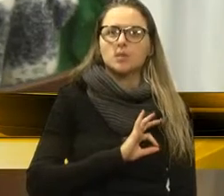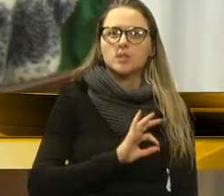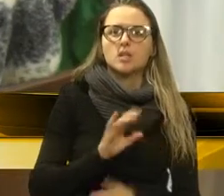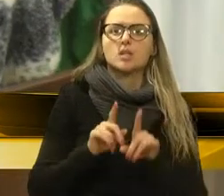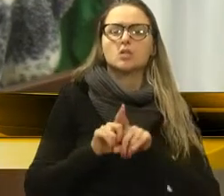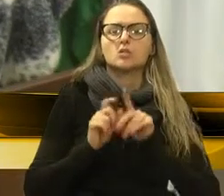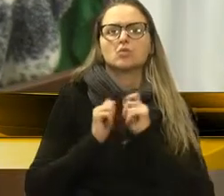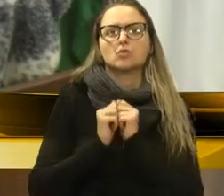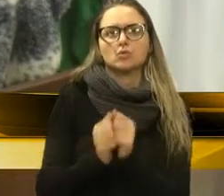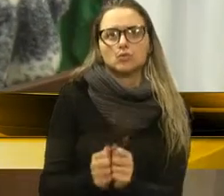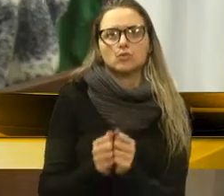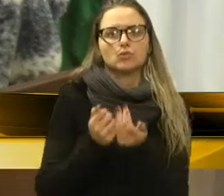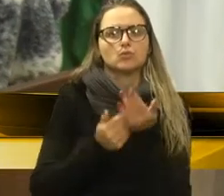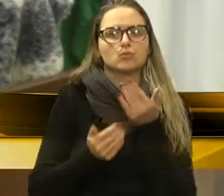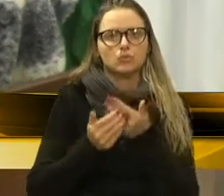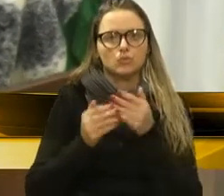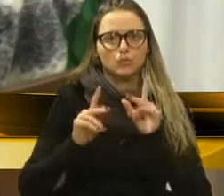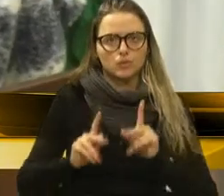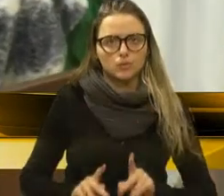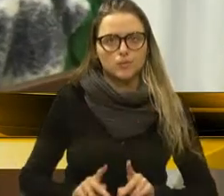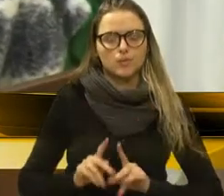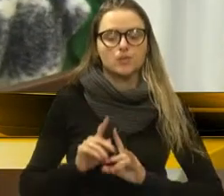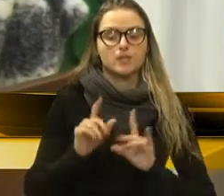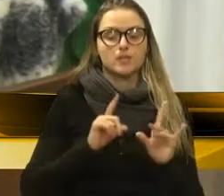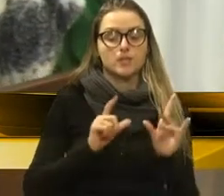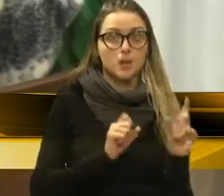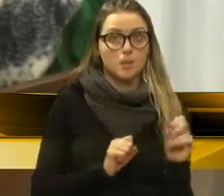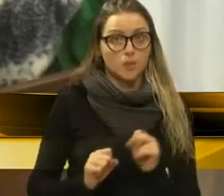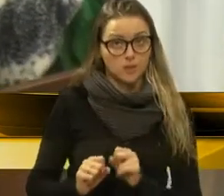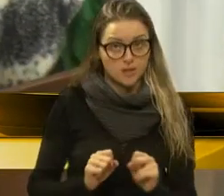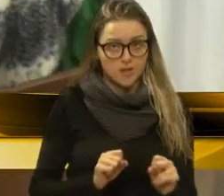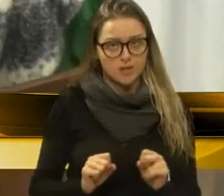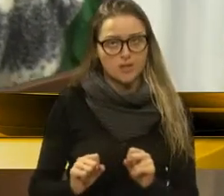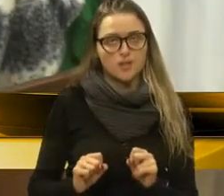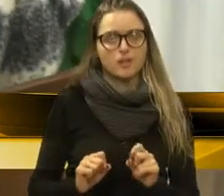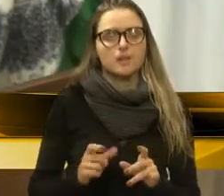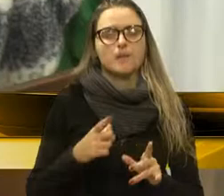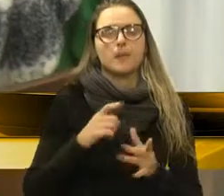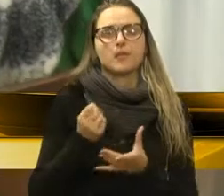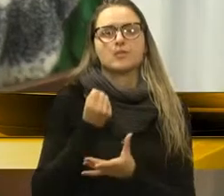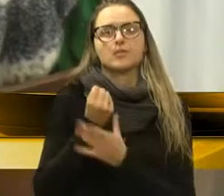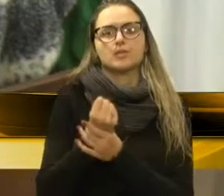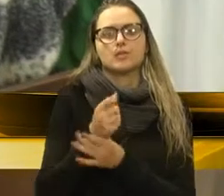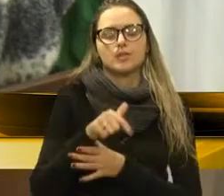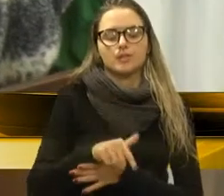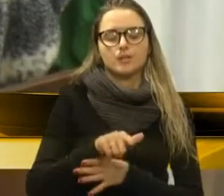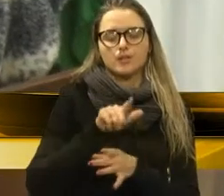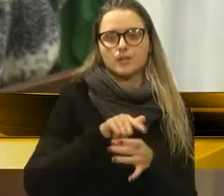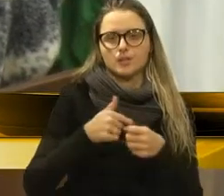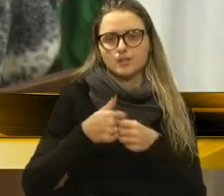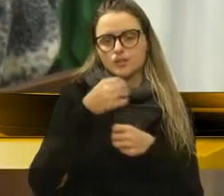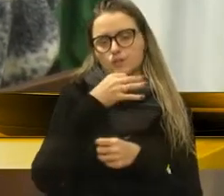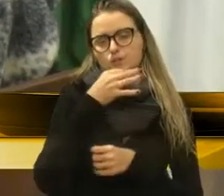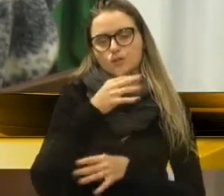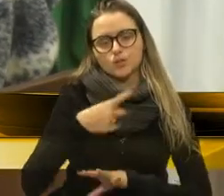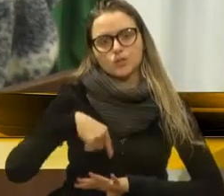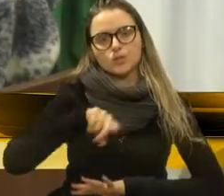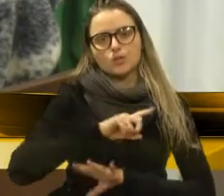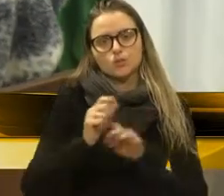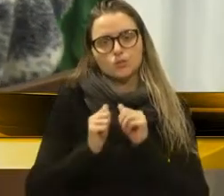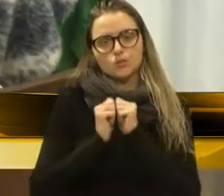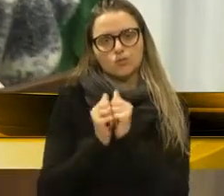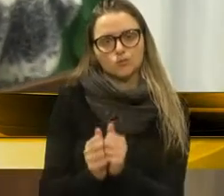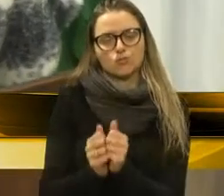todas as pessoas de decisão das forças de segurança da nossa cidade, estaremos